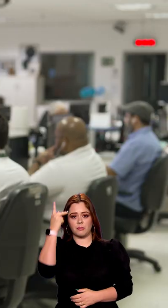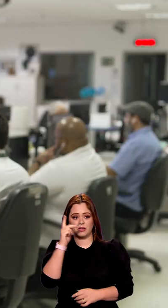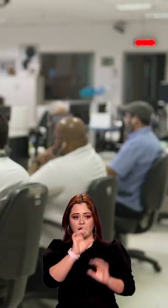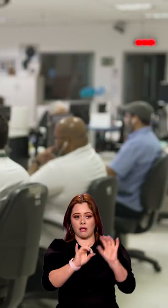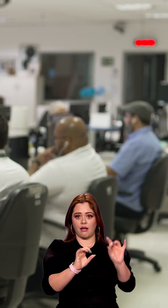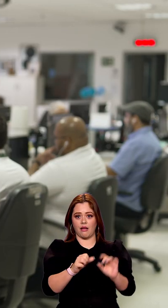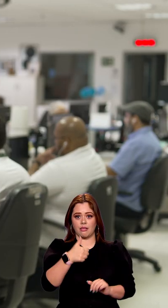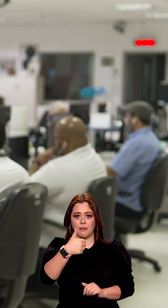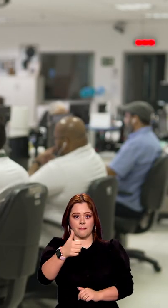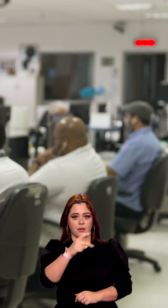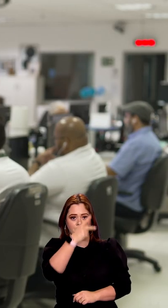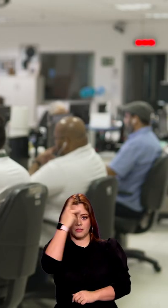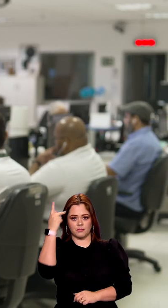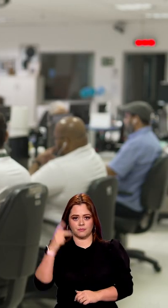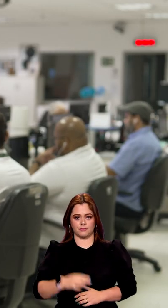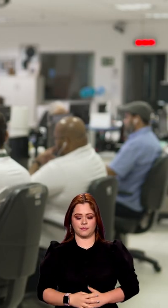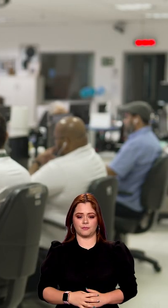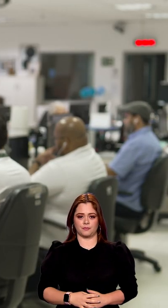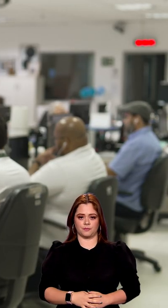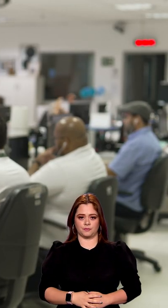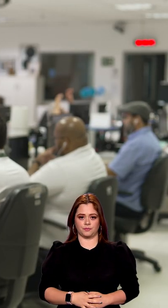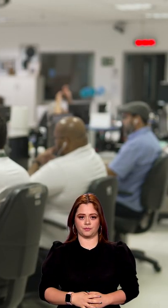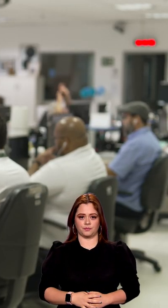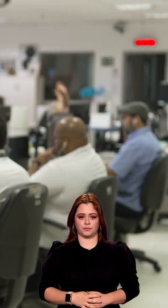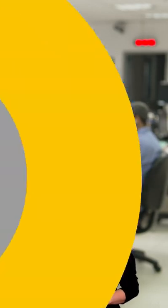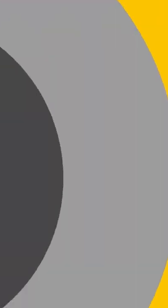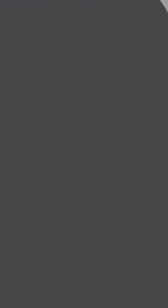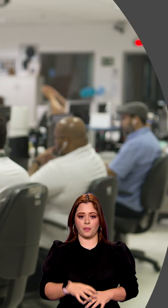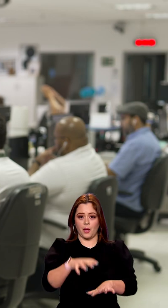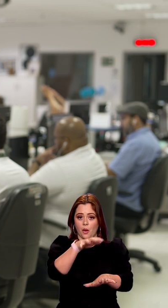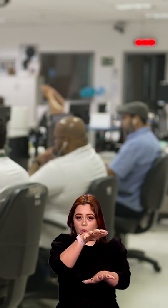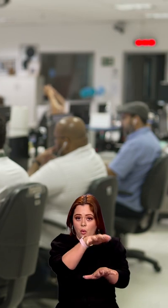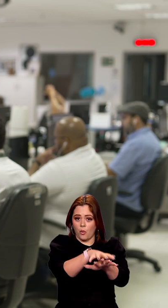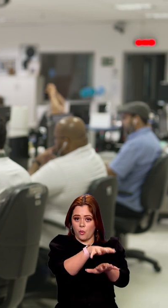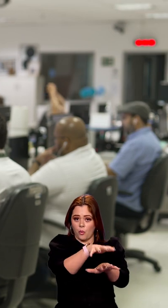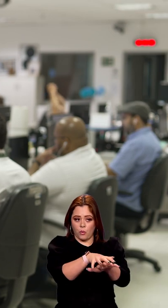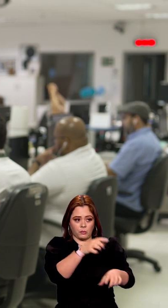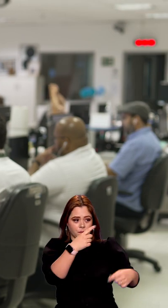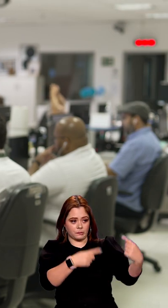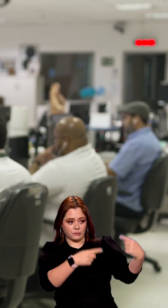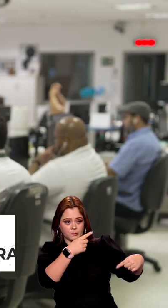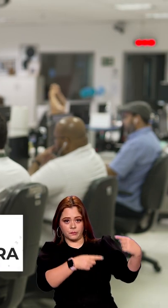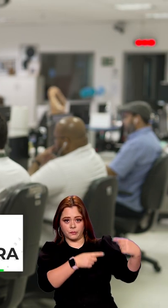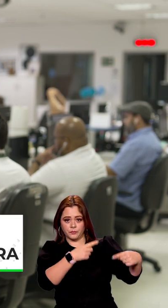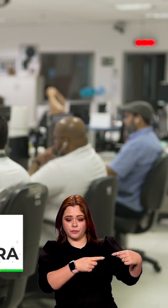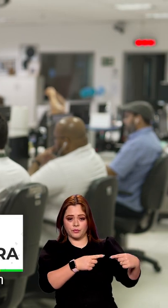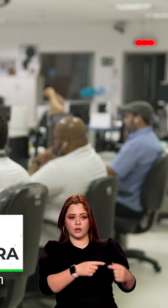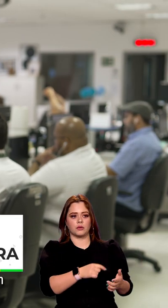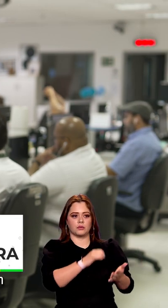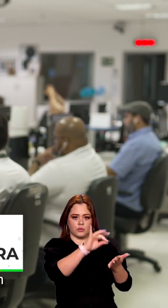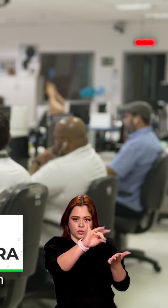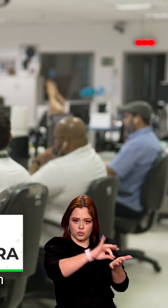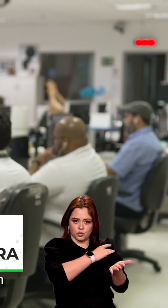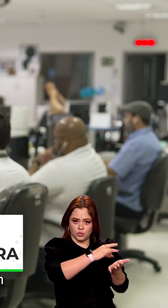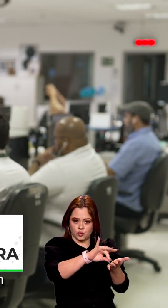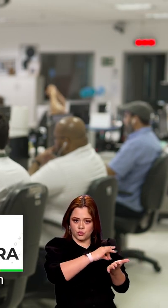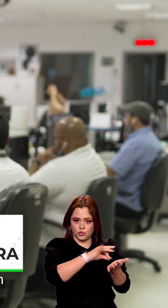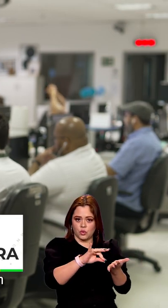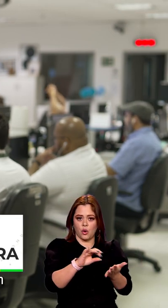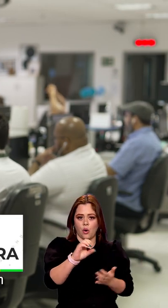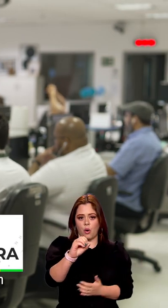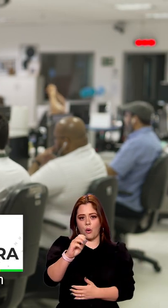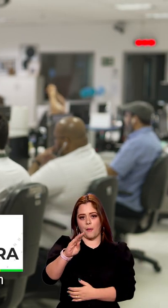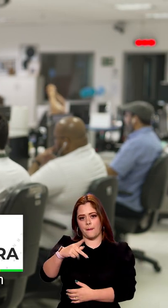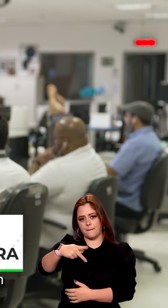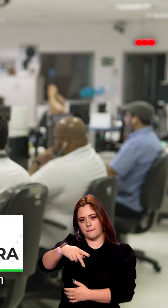representa 14 pessoas a cada 1.000 habitantes. Olimpíadas da Matemática. As inscrições para a